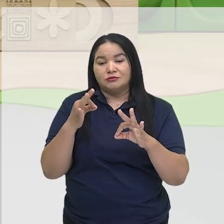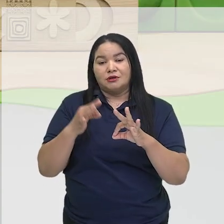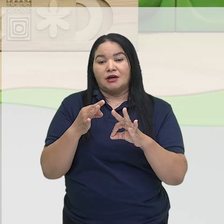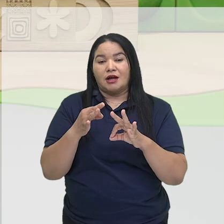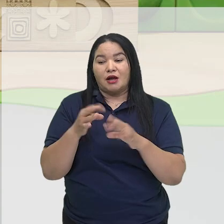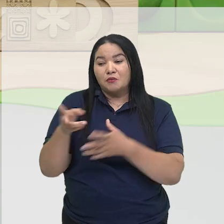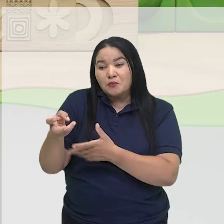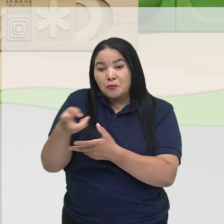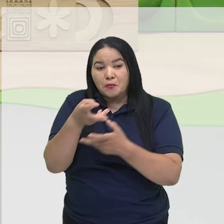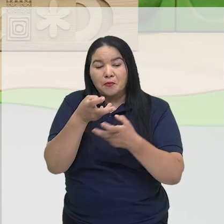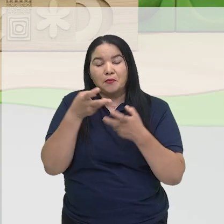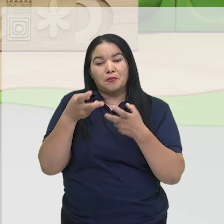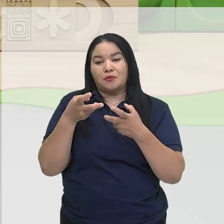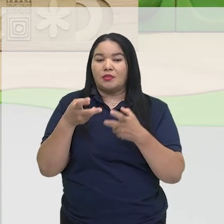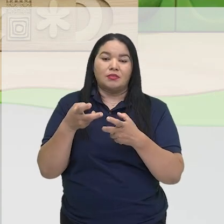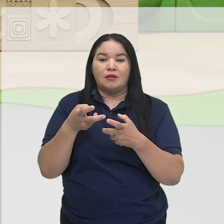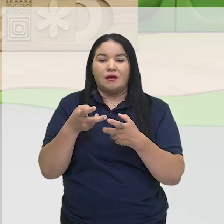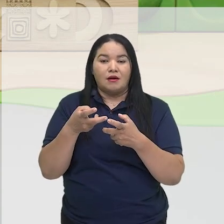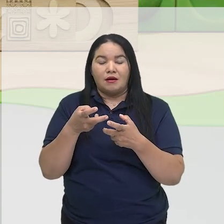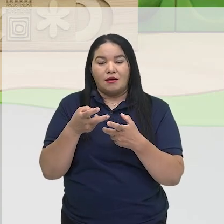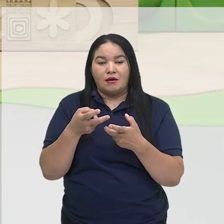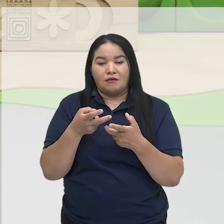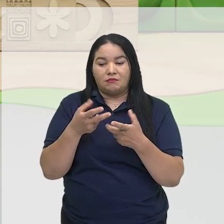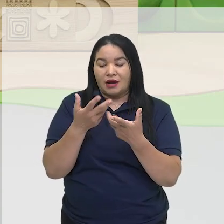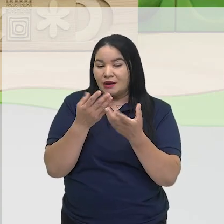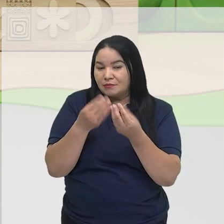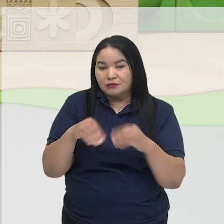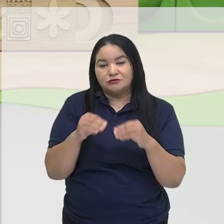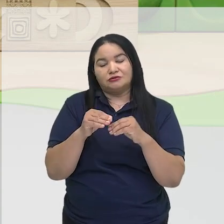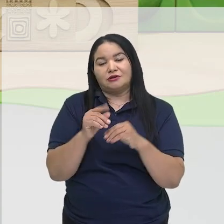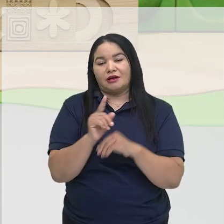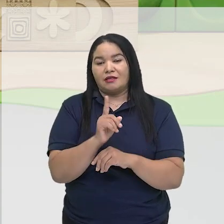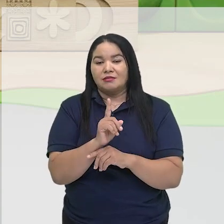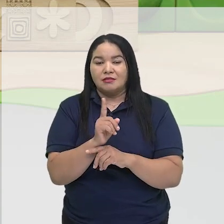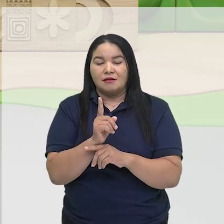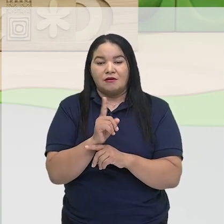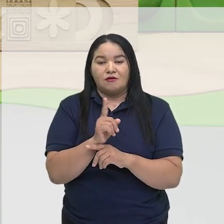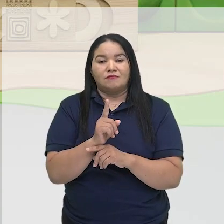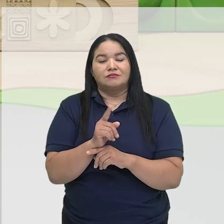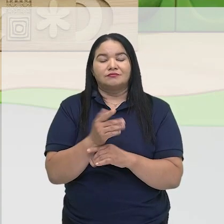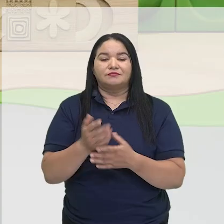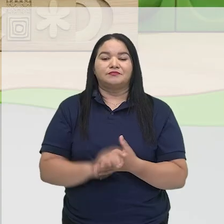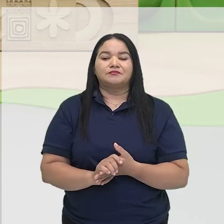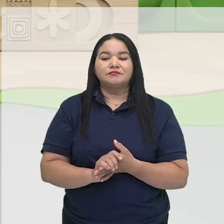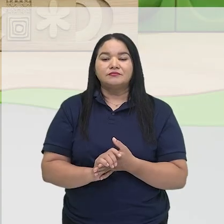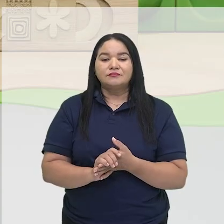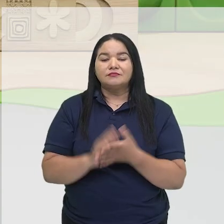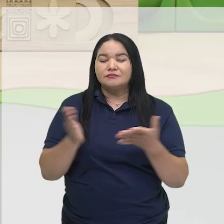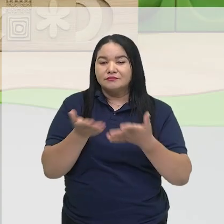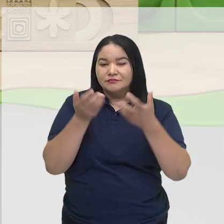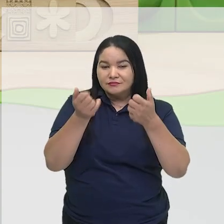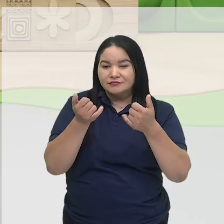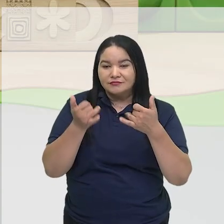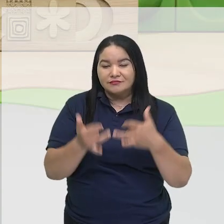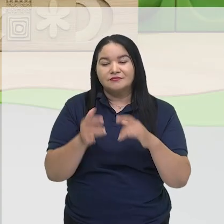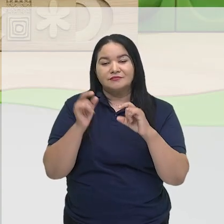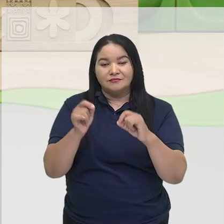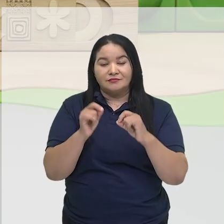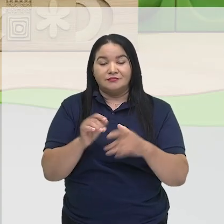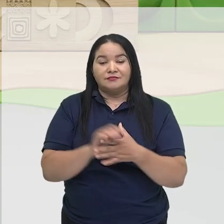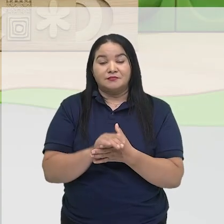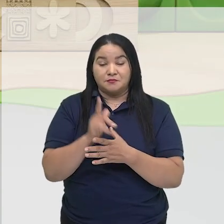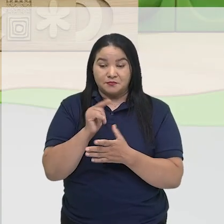ser exploratória, de forma predatória. Então, nós vimos até aqui quanto a formação da